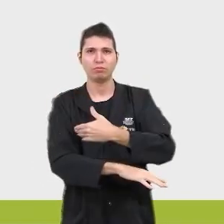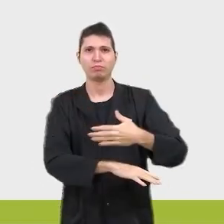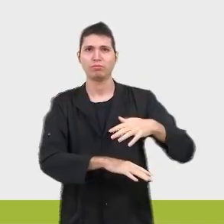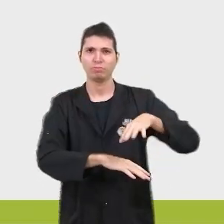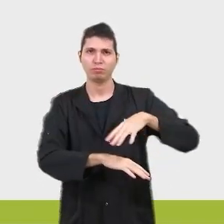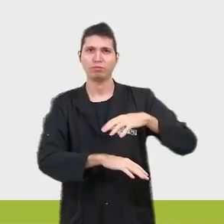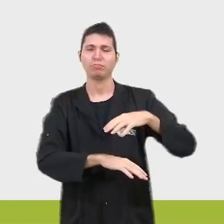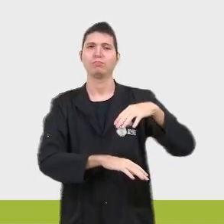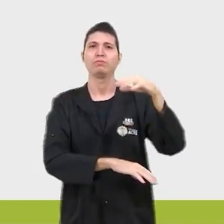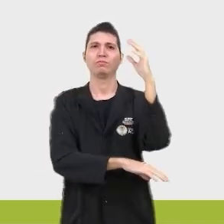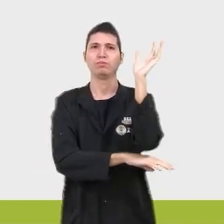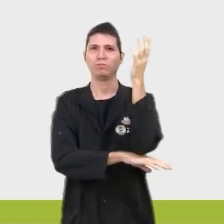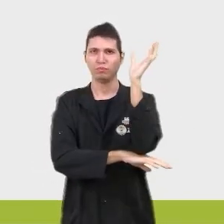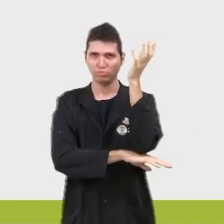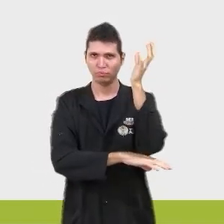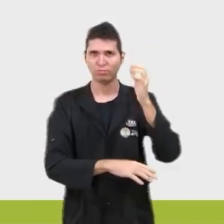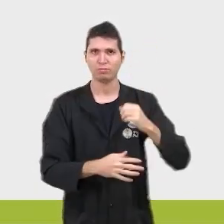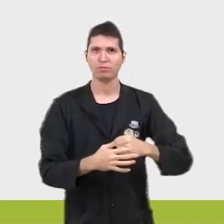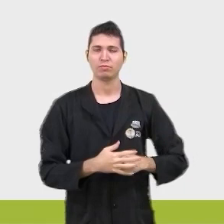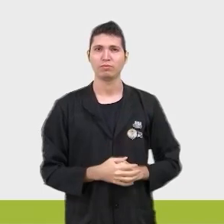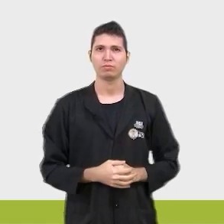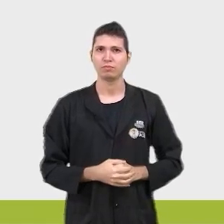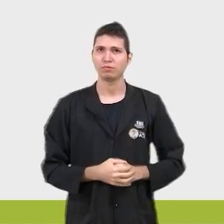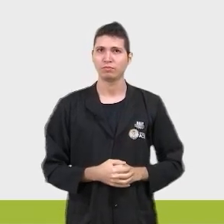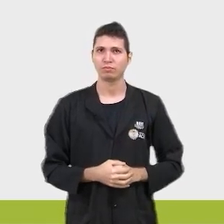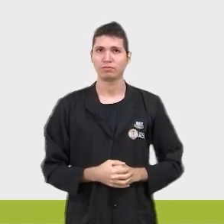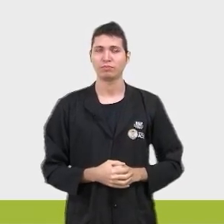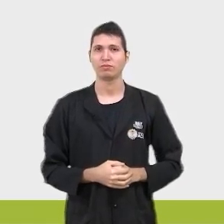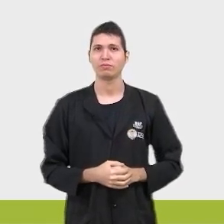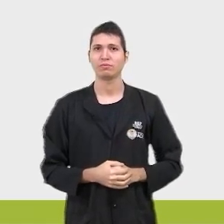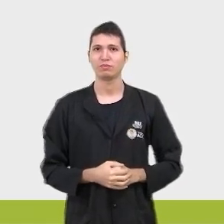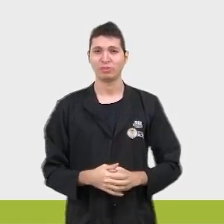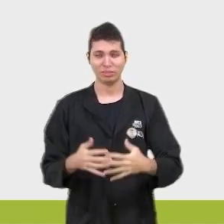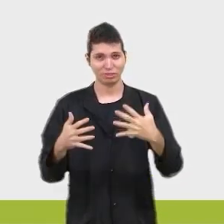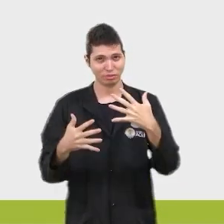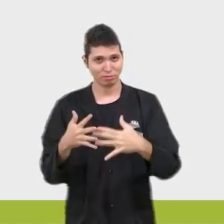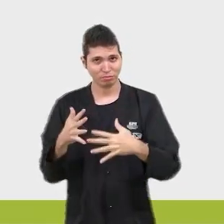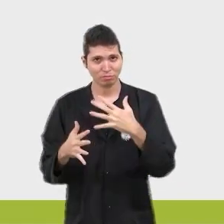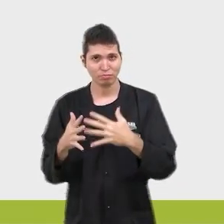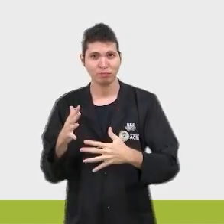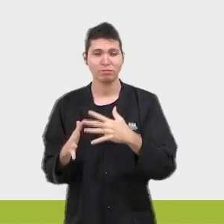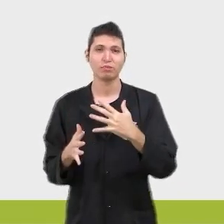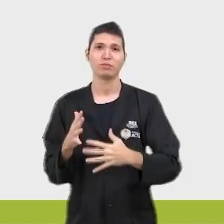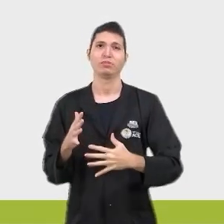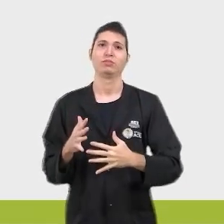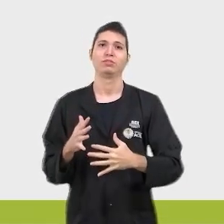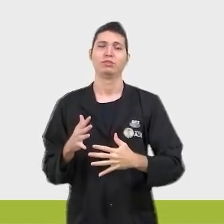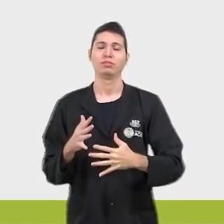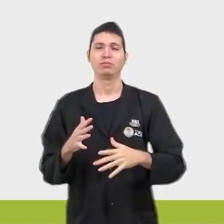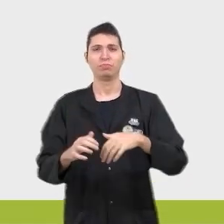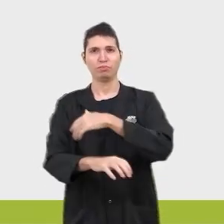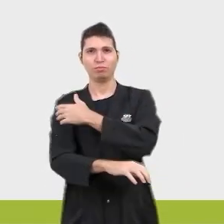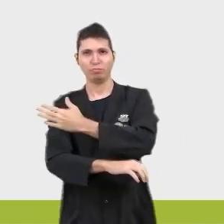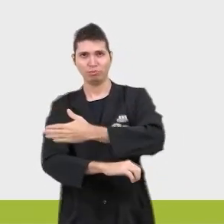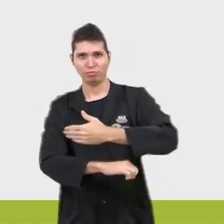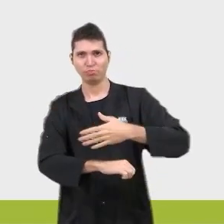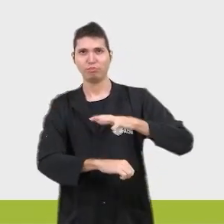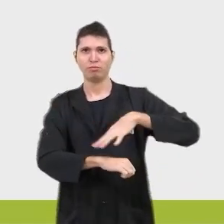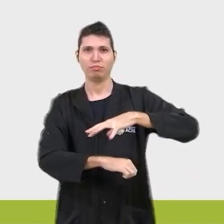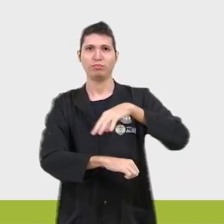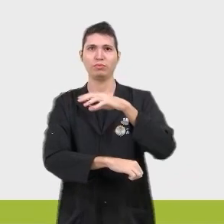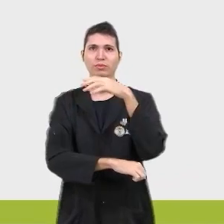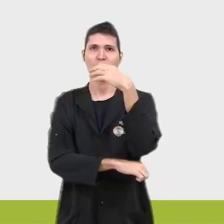habitat. Então, vai prejudicar o ecossistema porque esse ecossistema foi